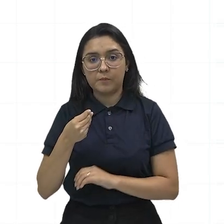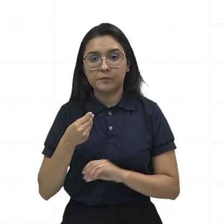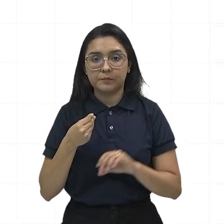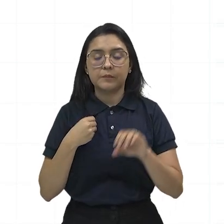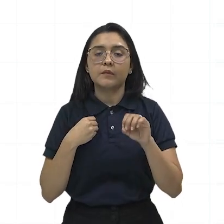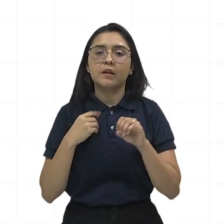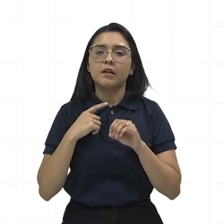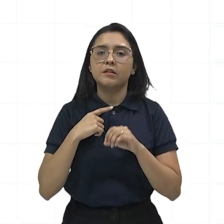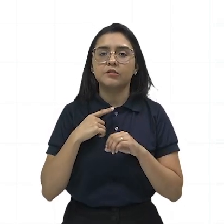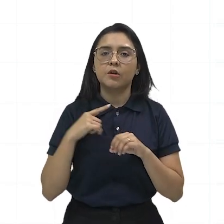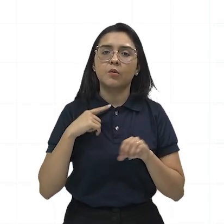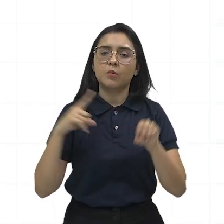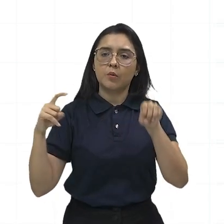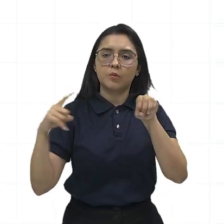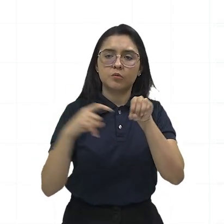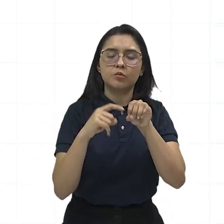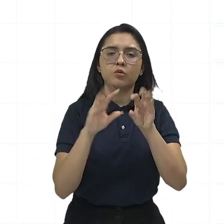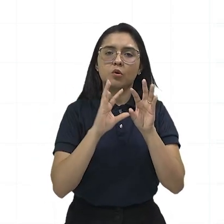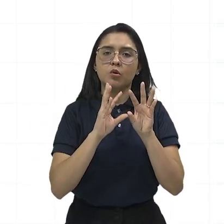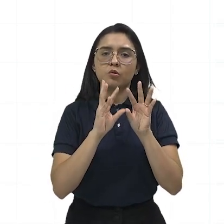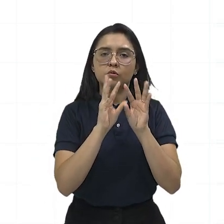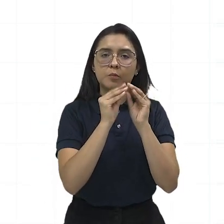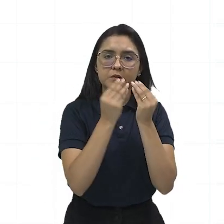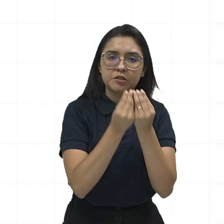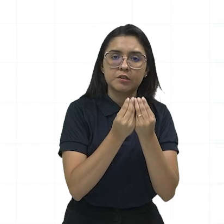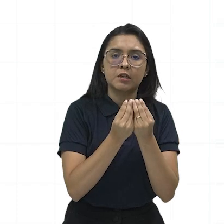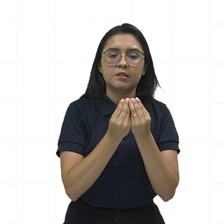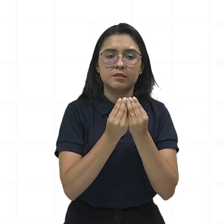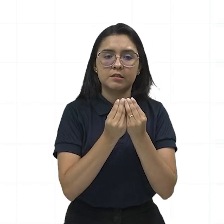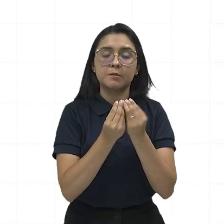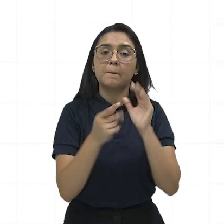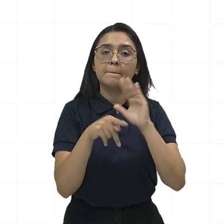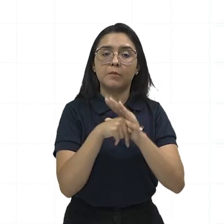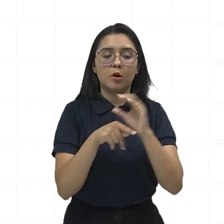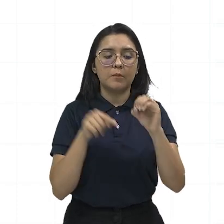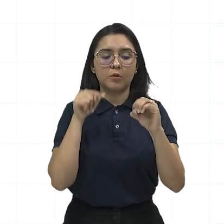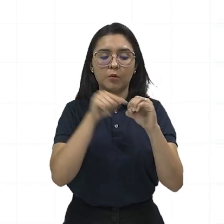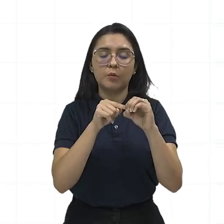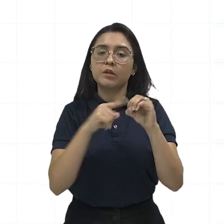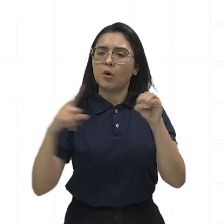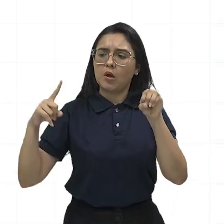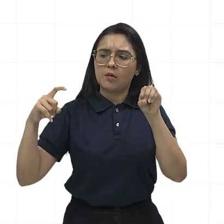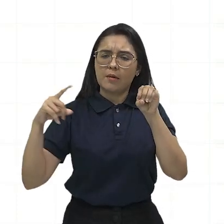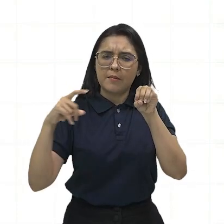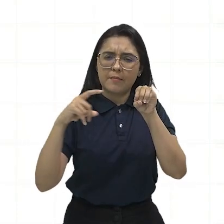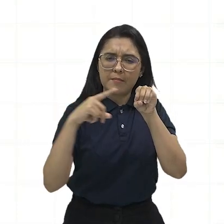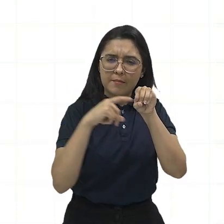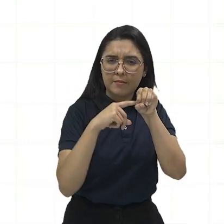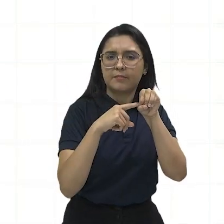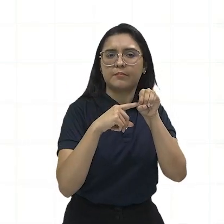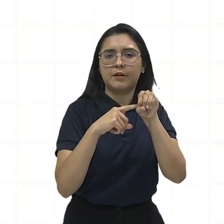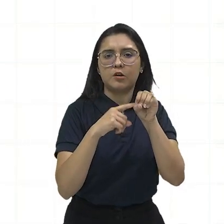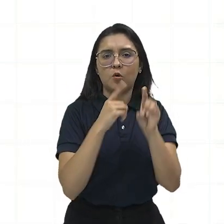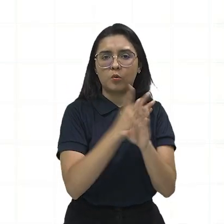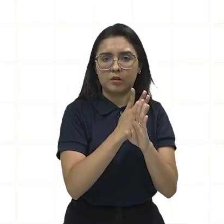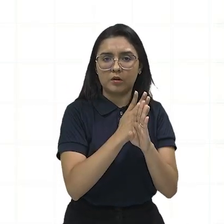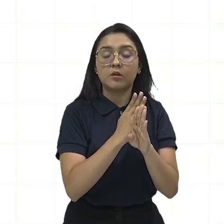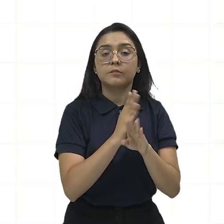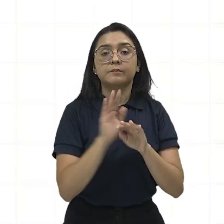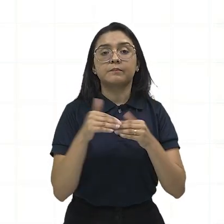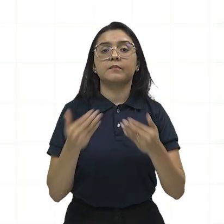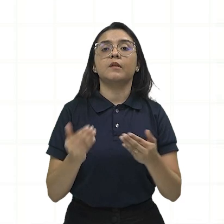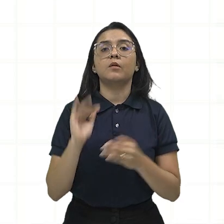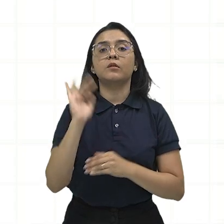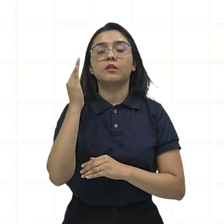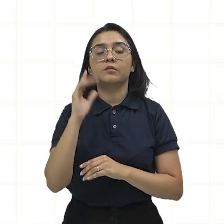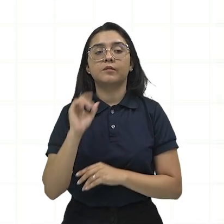por substâncias químicas liberadas pelos óvulos e nadam em busca dele. Então, isso